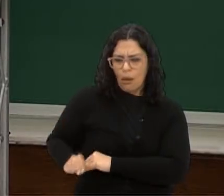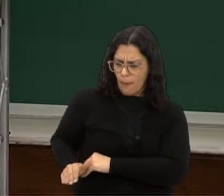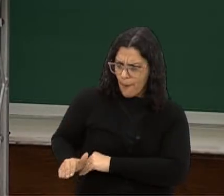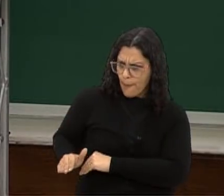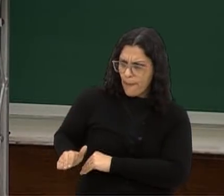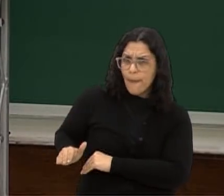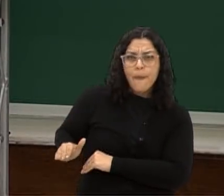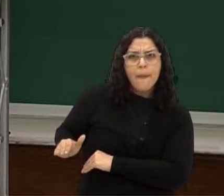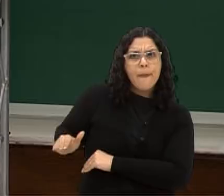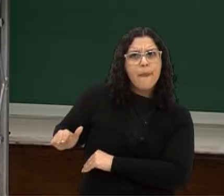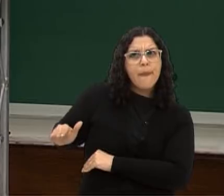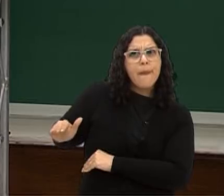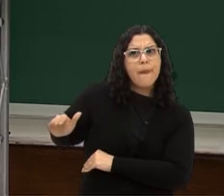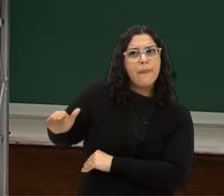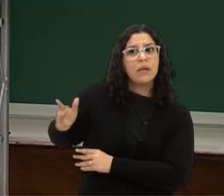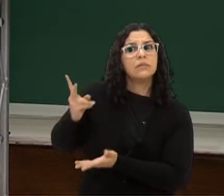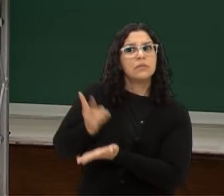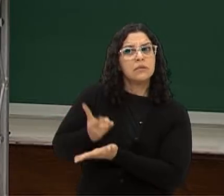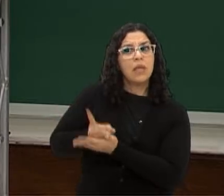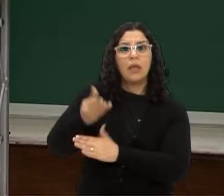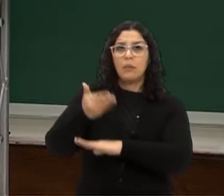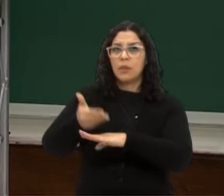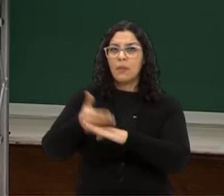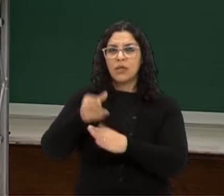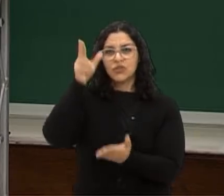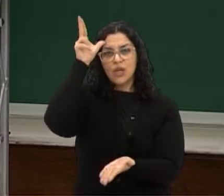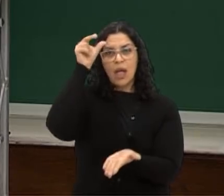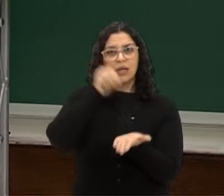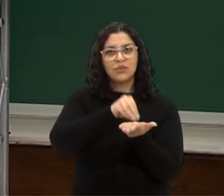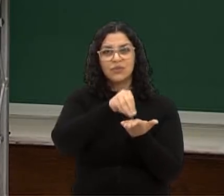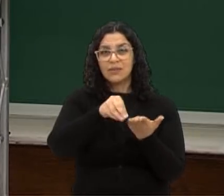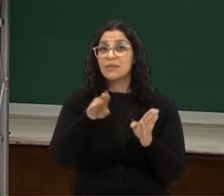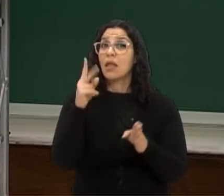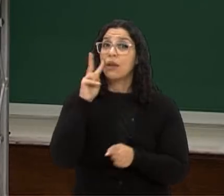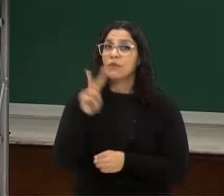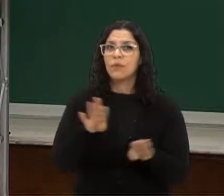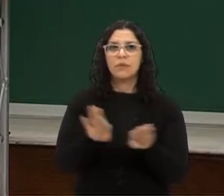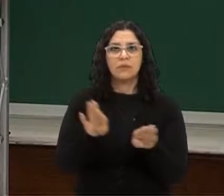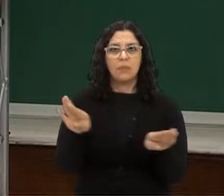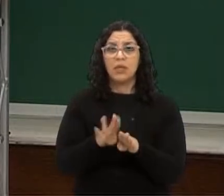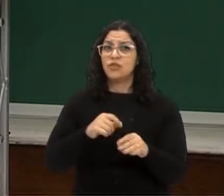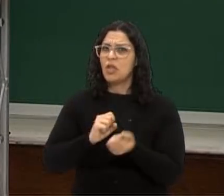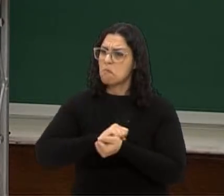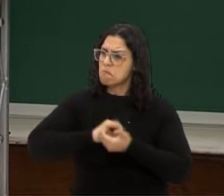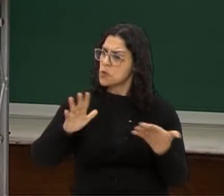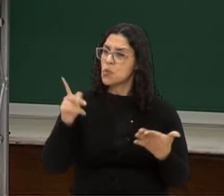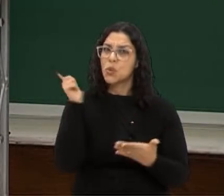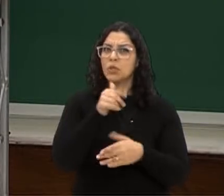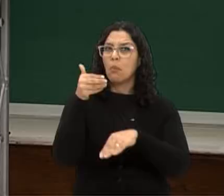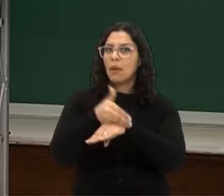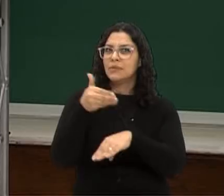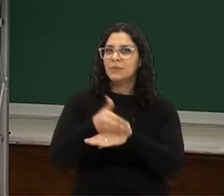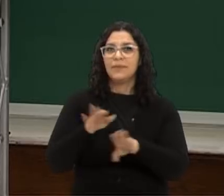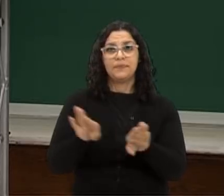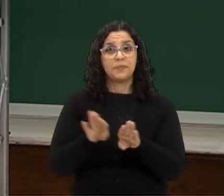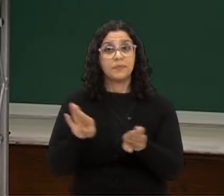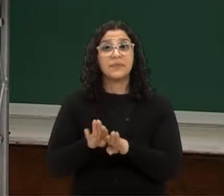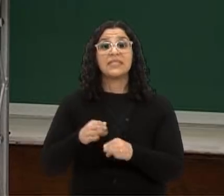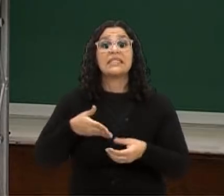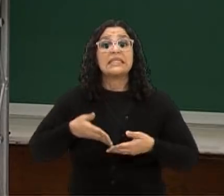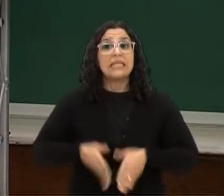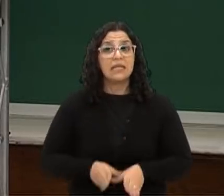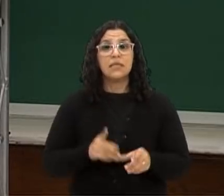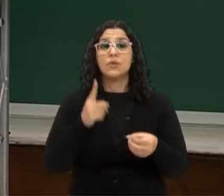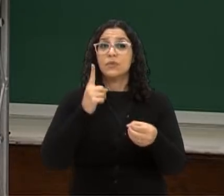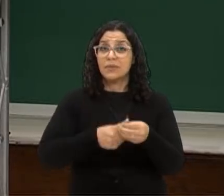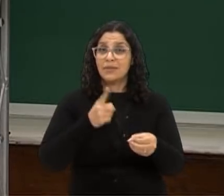sempre gostou do xadrez, foi adepto do xadrez e ele viu que ele tinha tanta habilidade que ele começou a participar. Ele é de Joinville, mas